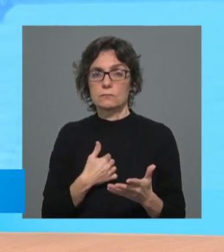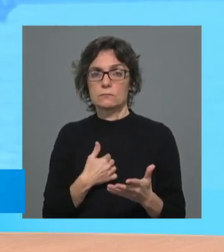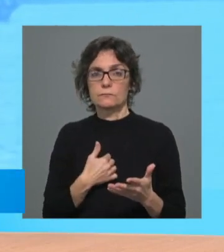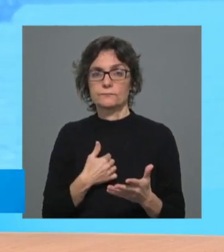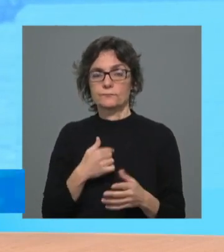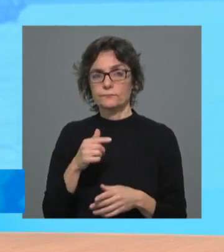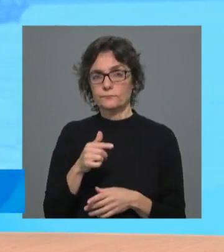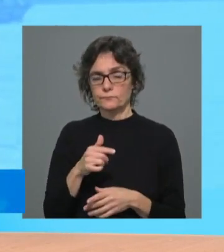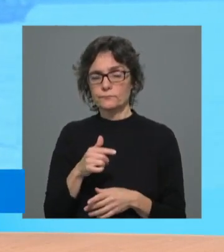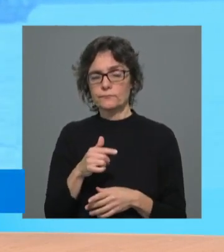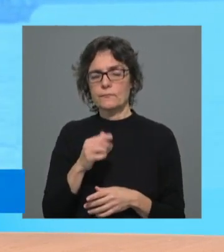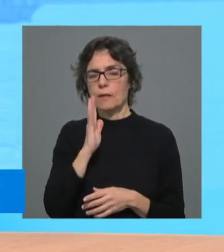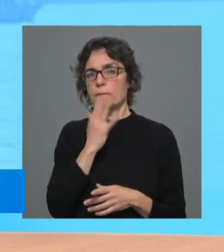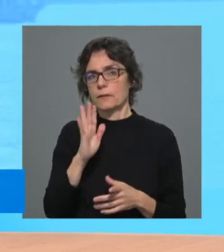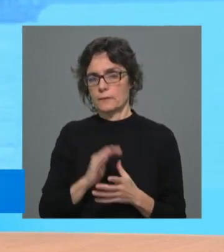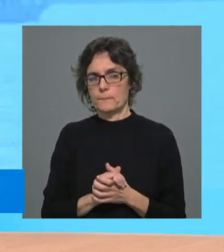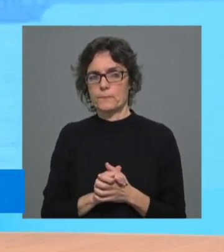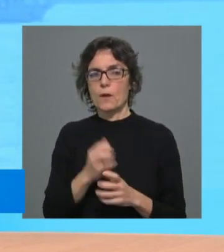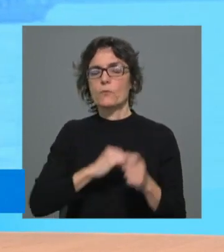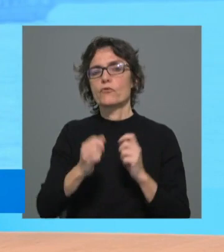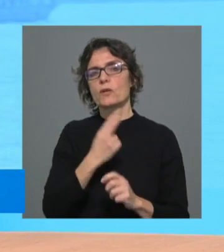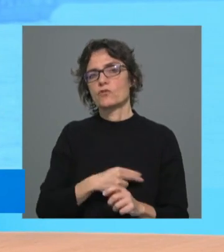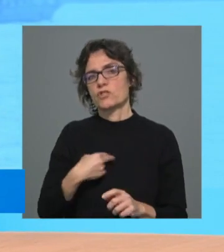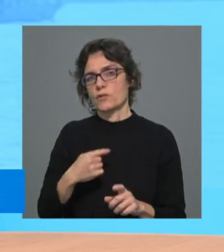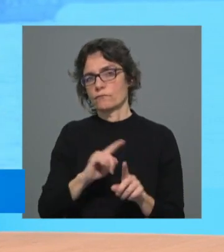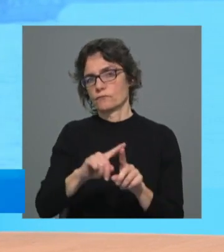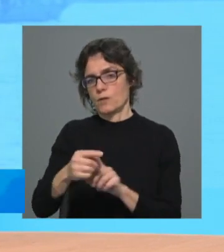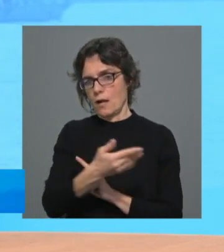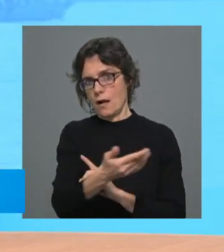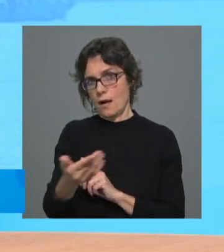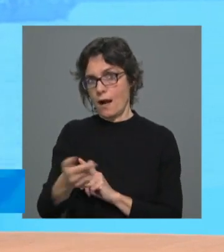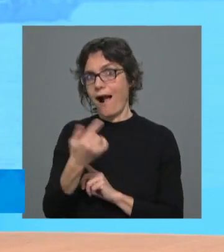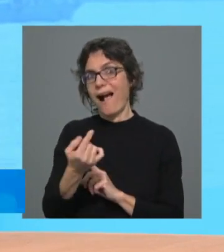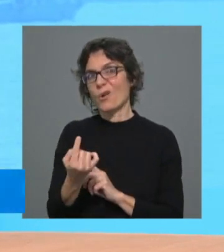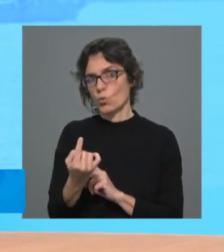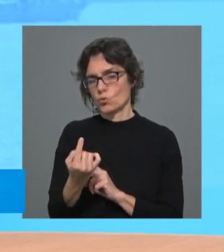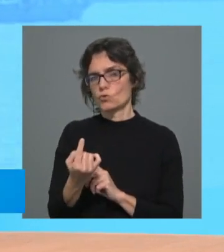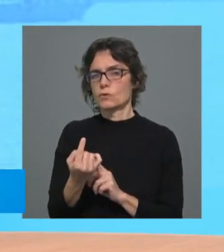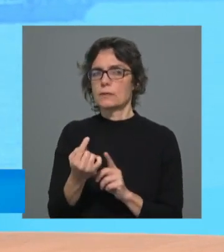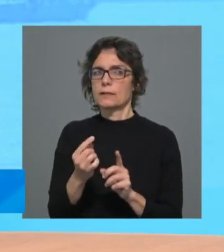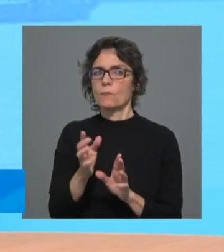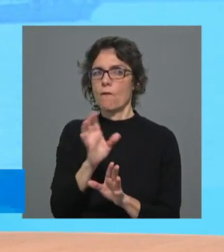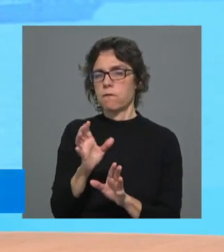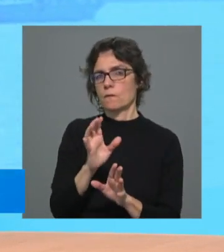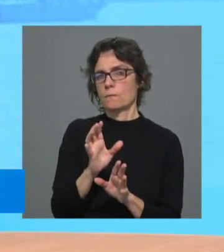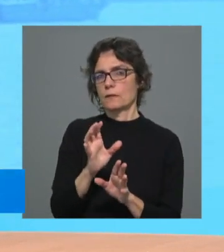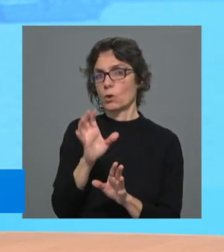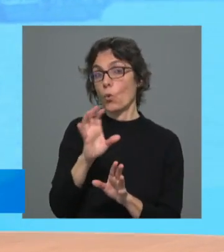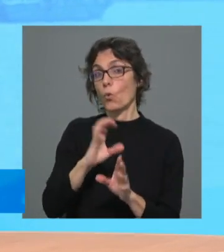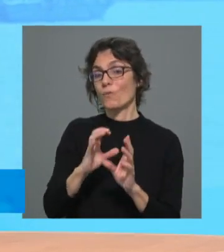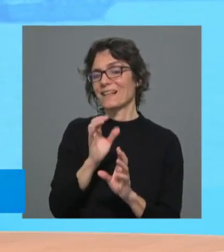para a matéria, porque há vários movimentos cristãos, alguns que são mais agressivos na sua forma de anunciar a